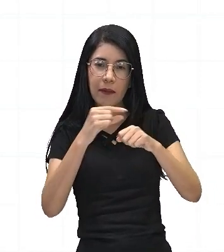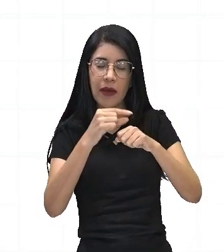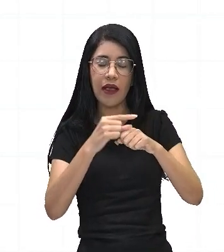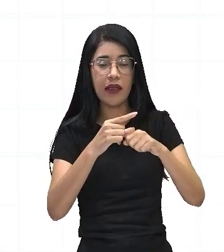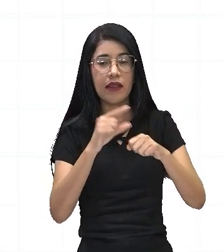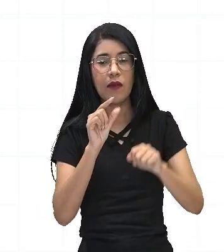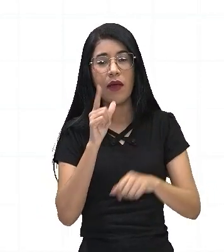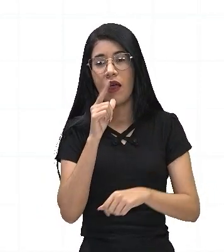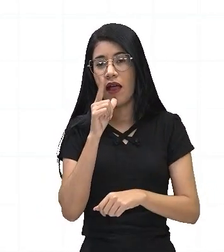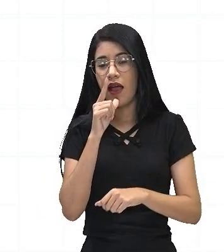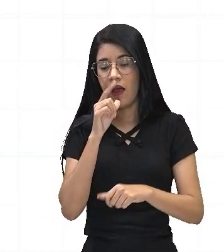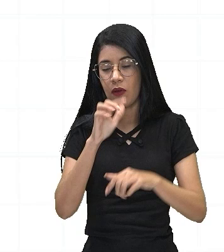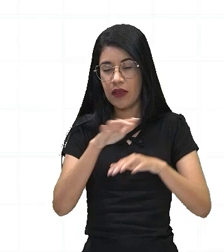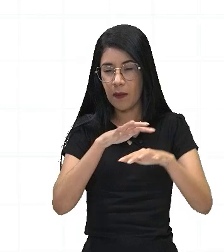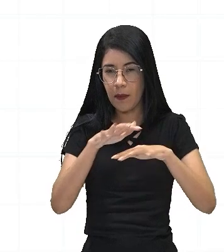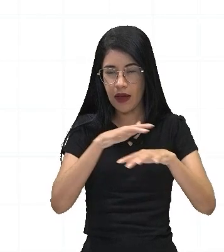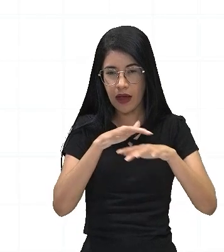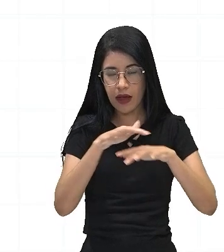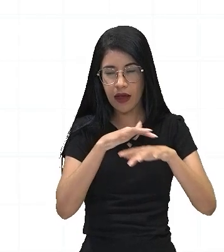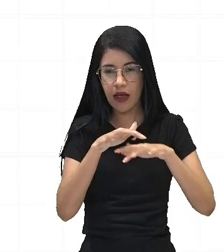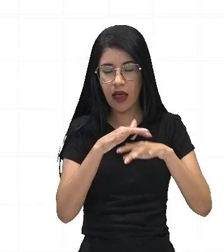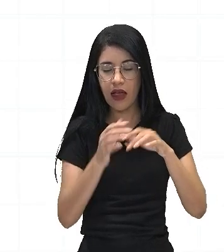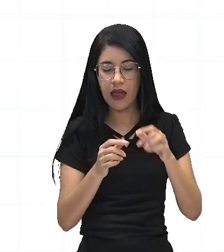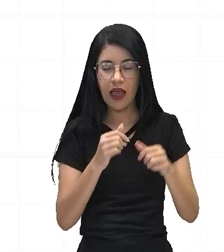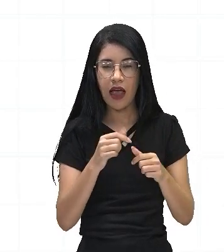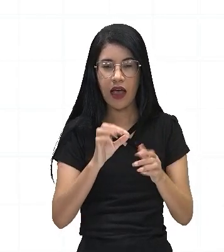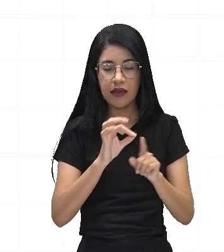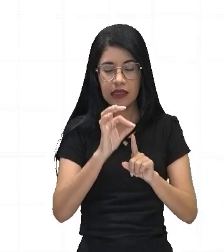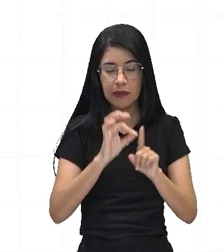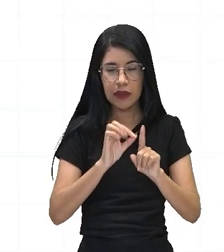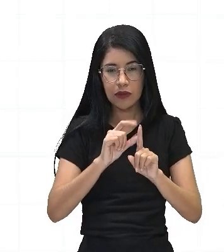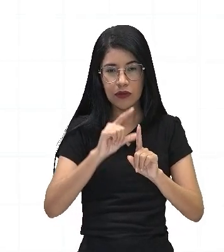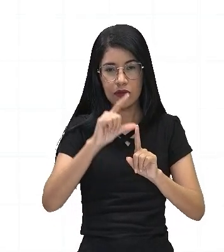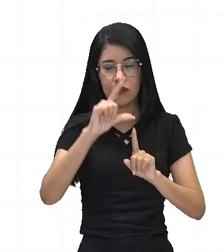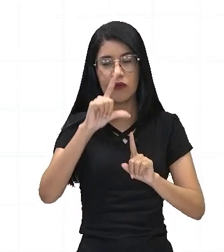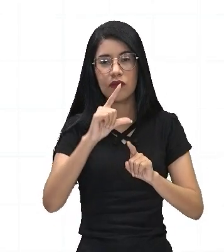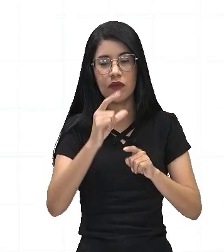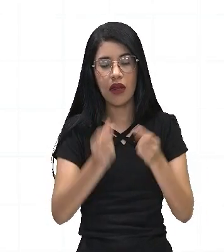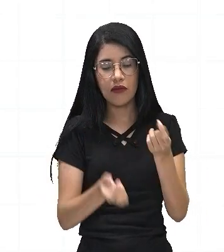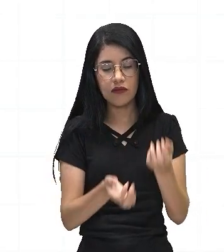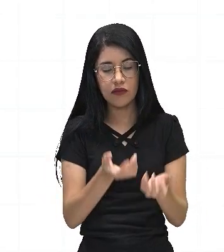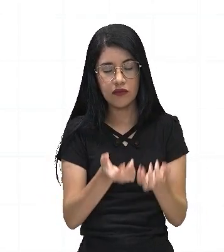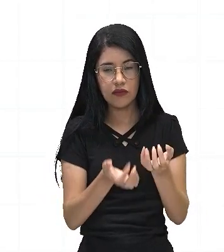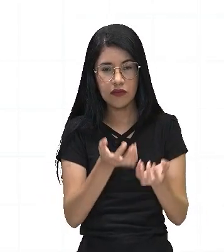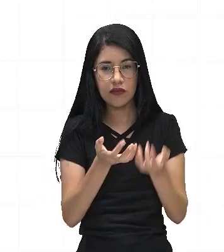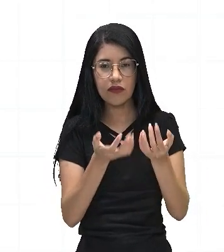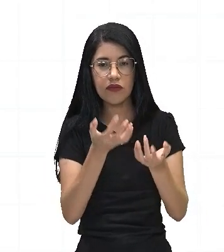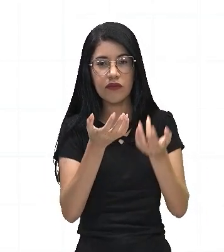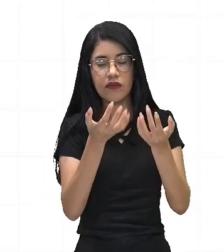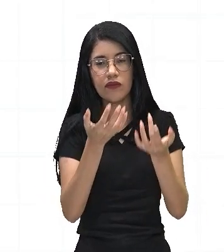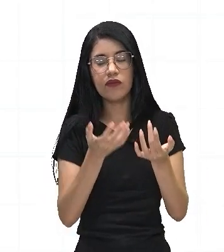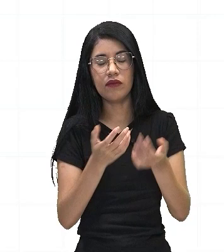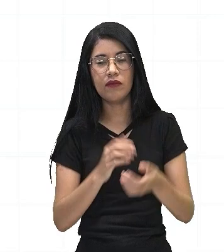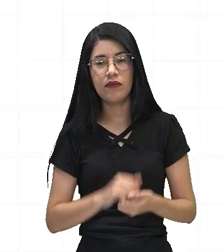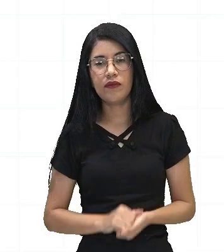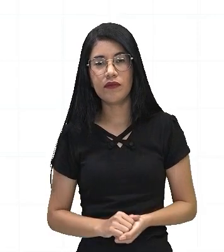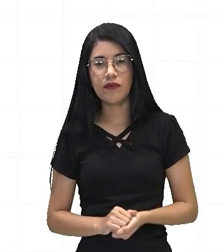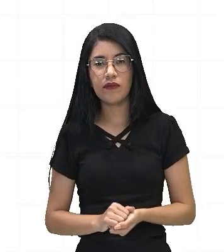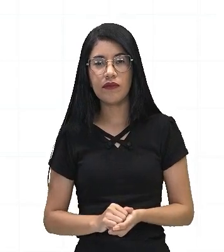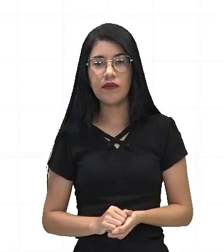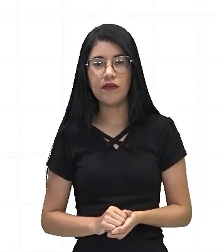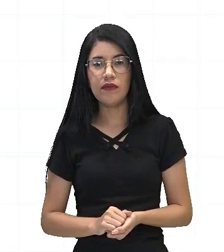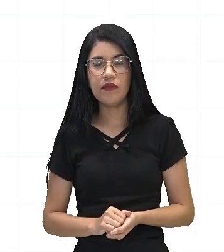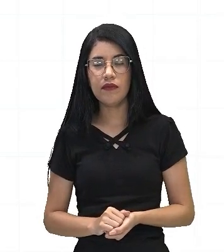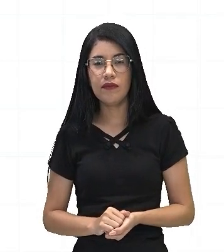água, ela está se agitando conforme aumenta aí a temperatura e vai gerar então esse calor, né, produzindo calor aí como a gente pôde